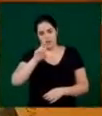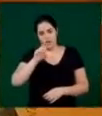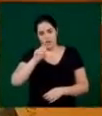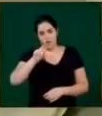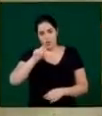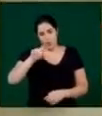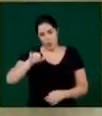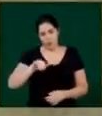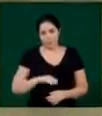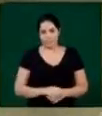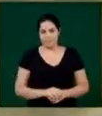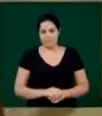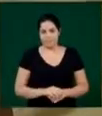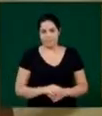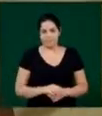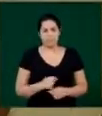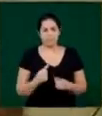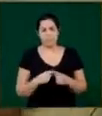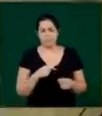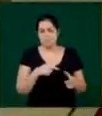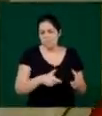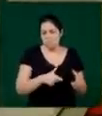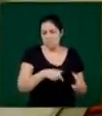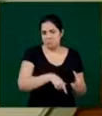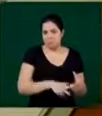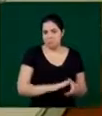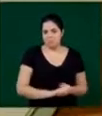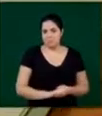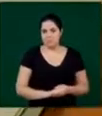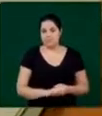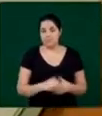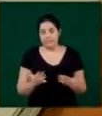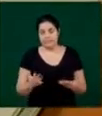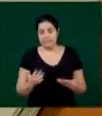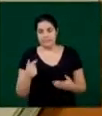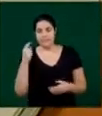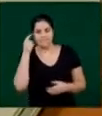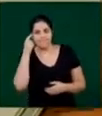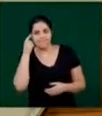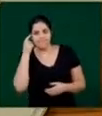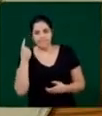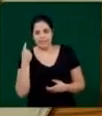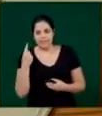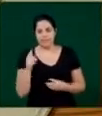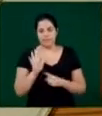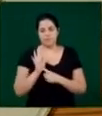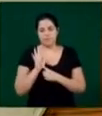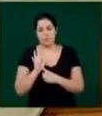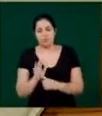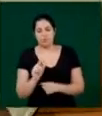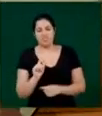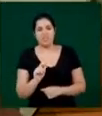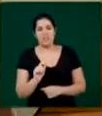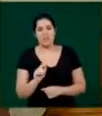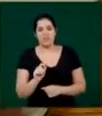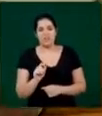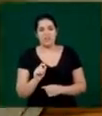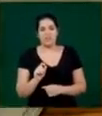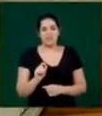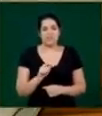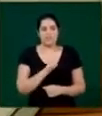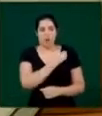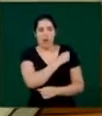Então, a nossa ideia era trazer um pouco dessa natureza que é restrita a estudantes e a pesquisadores da Universidade